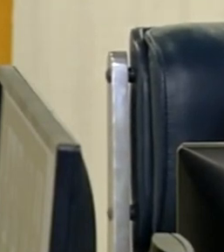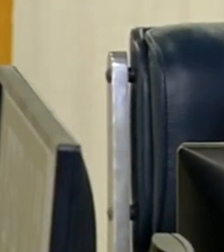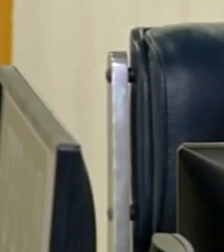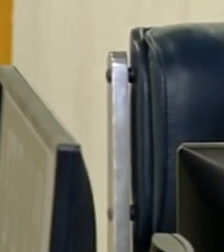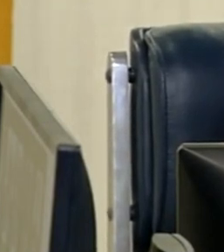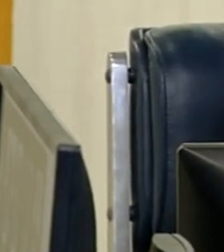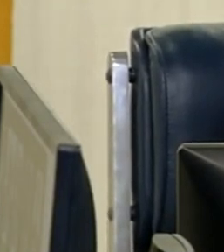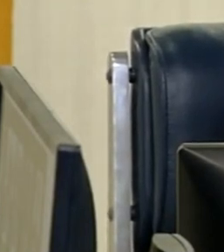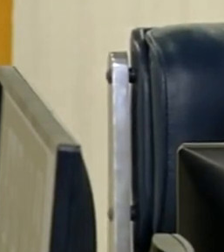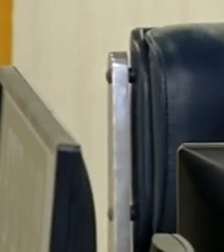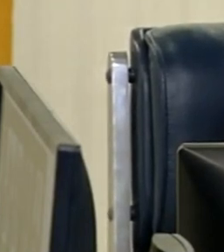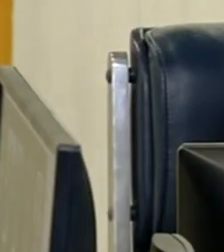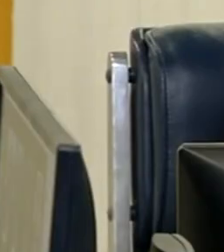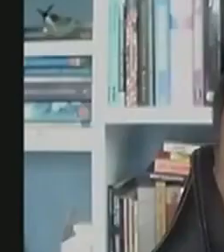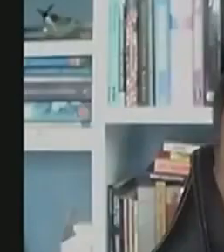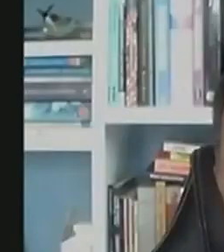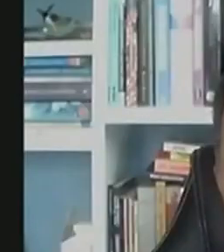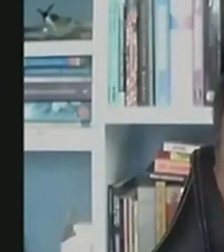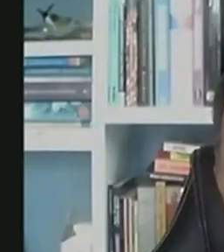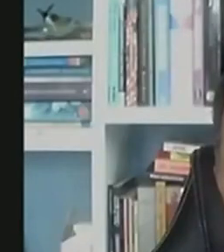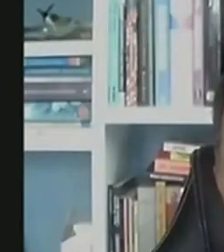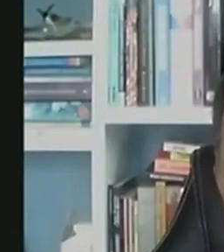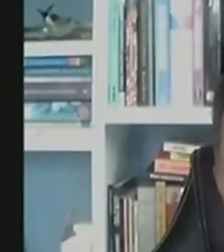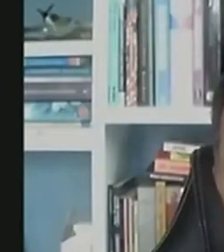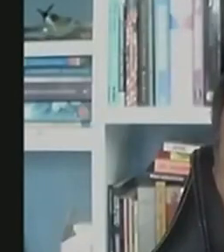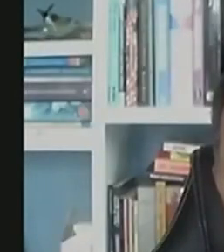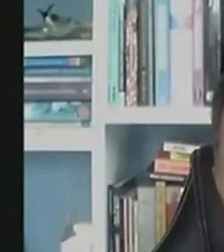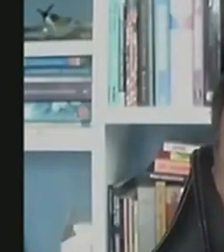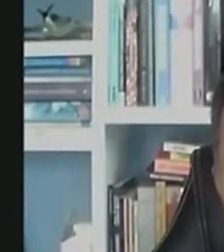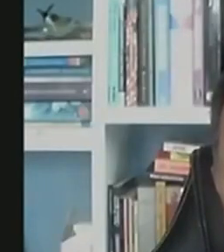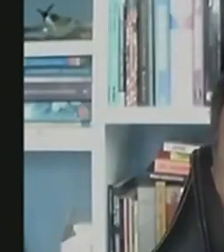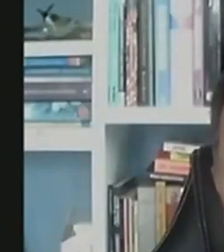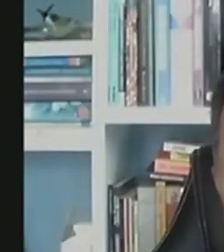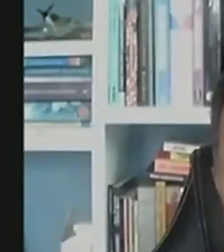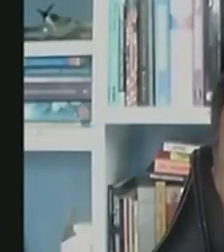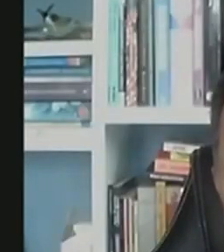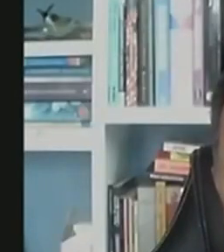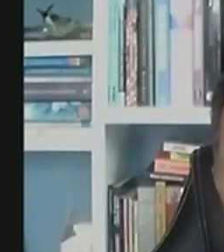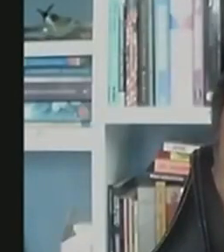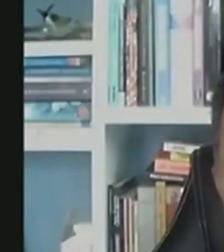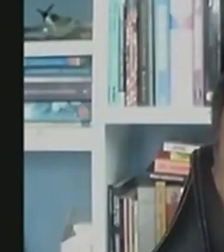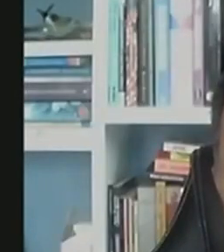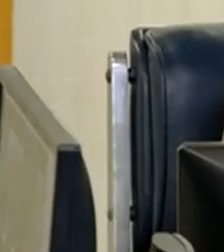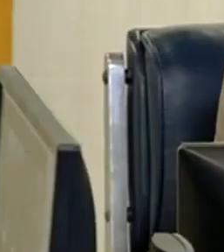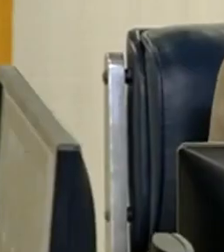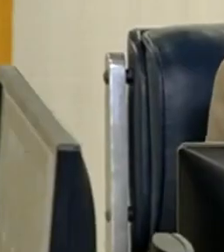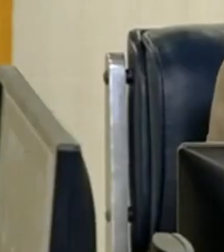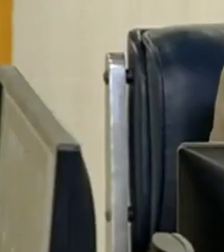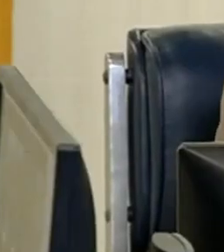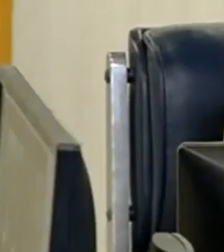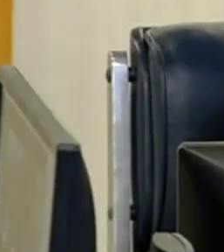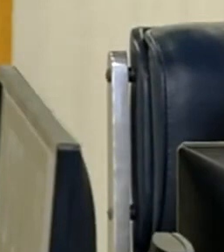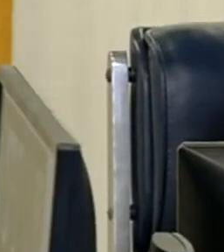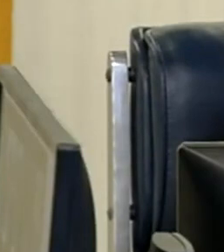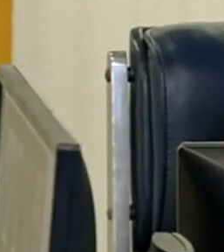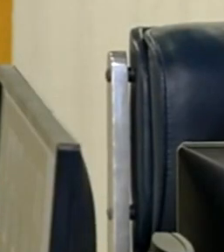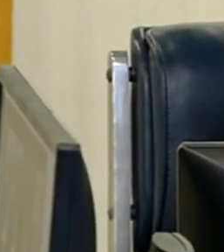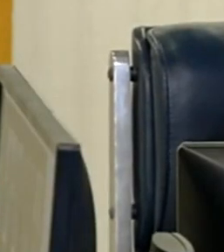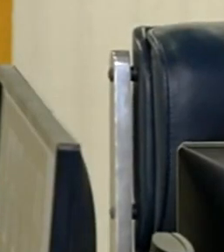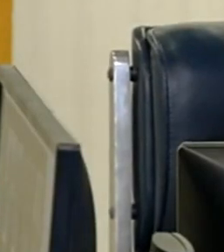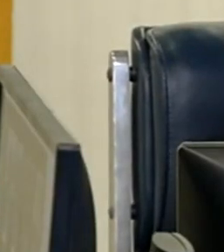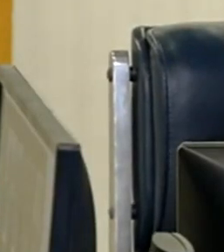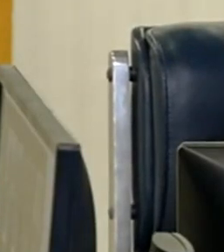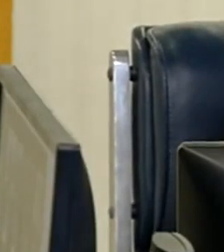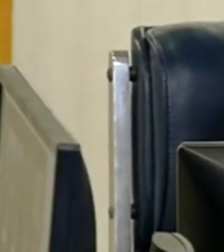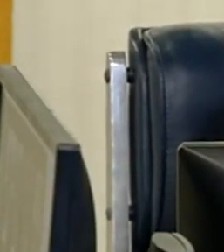Jorge Duarte, gerente de comunicação estratégico e diretor da Associação Brasileira de Comunicação Pública, ABCP. E eu quero